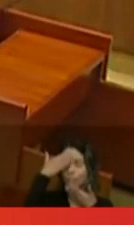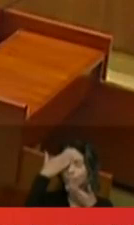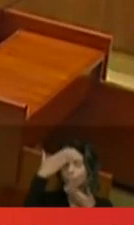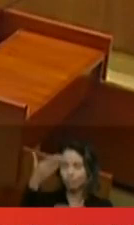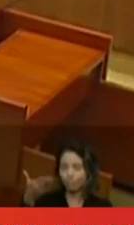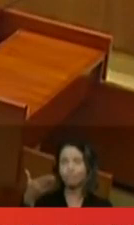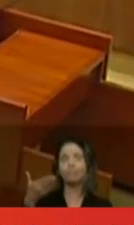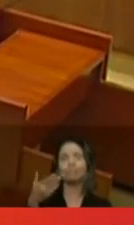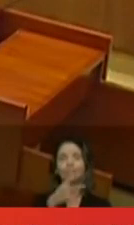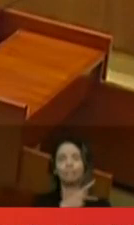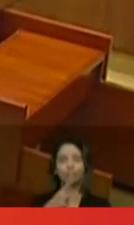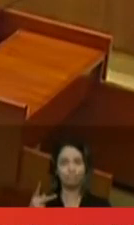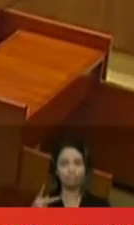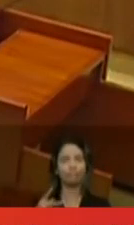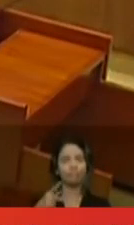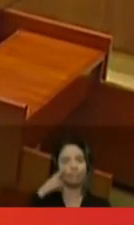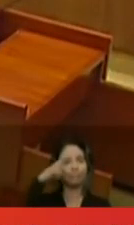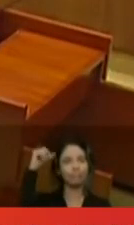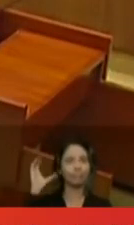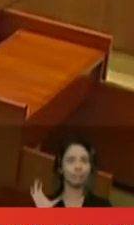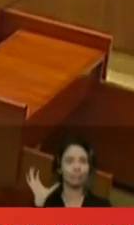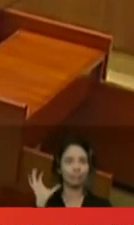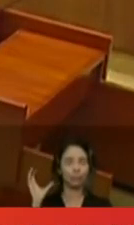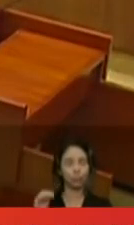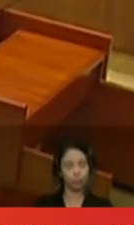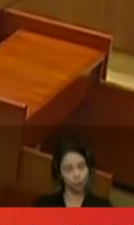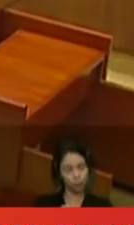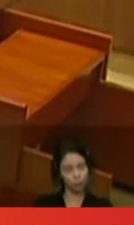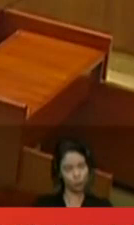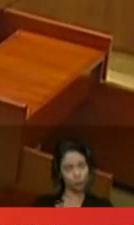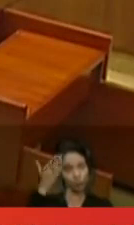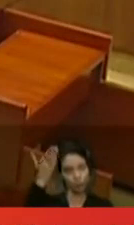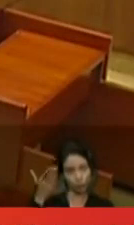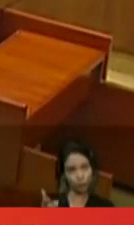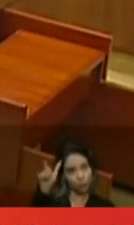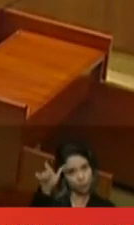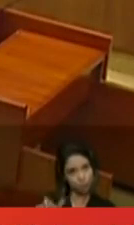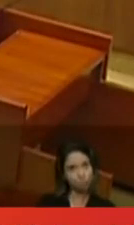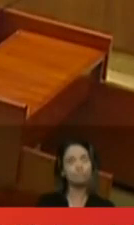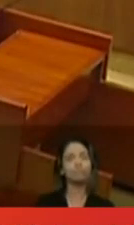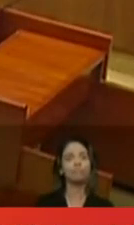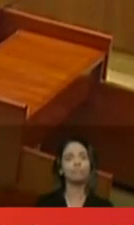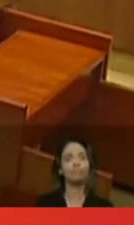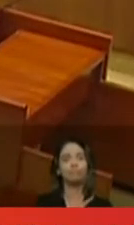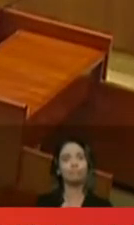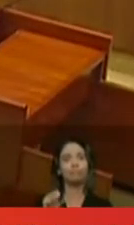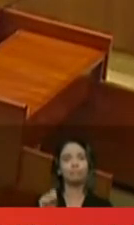não é oposição. Isso aí que foi feito no dia 8 de janeiro é simplesmente crime. Uma